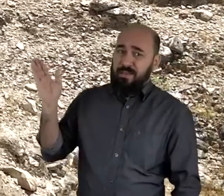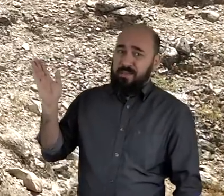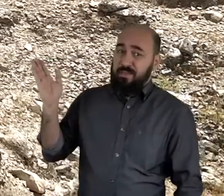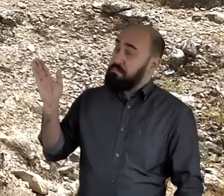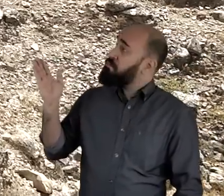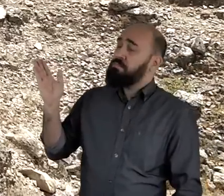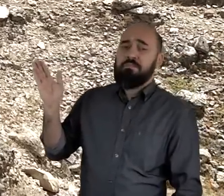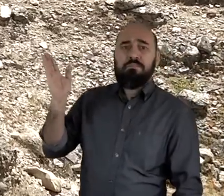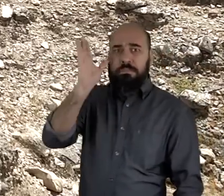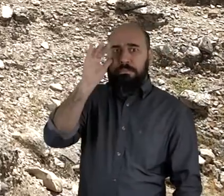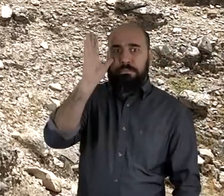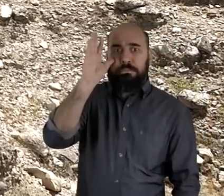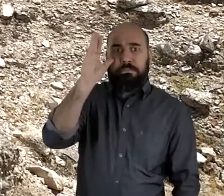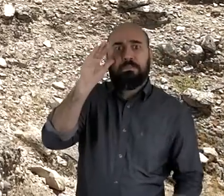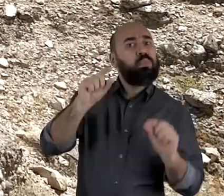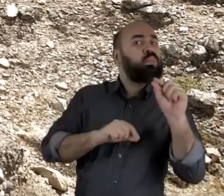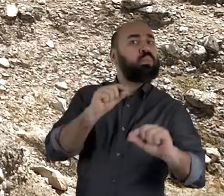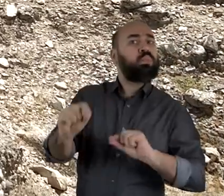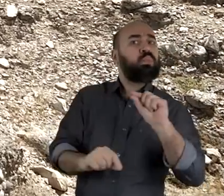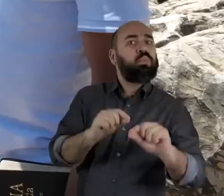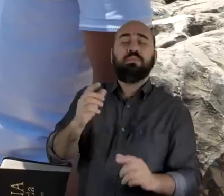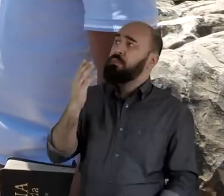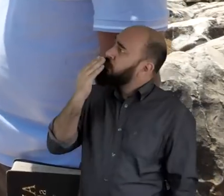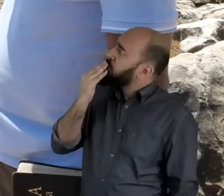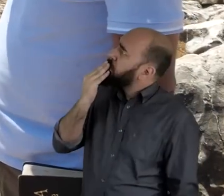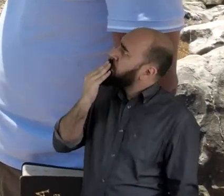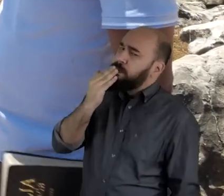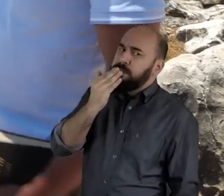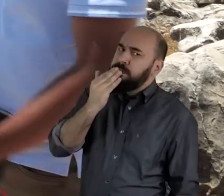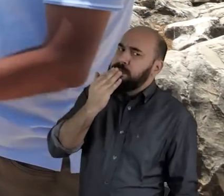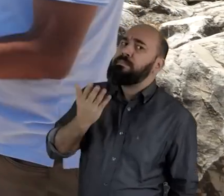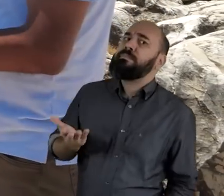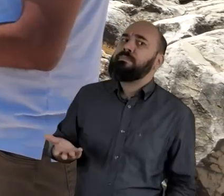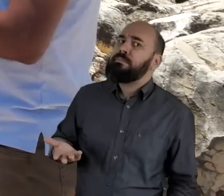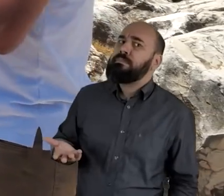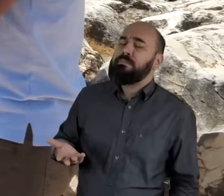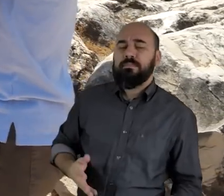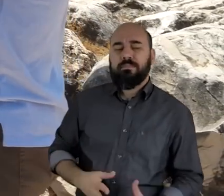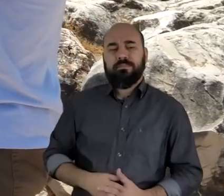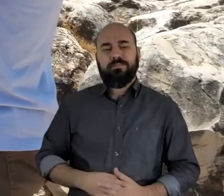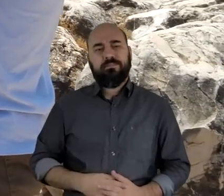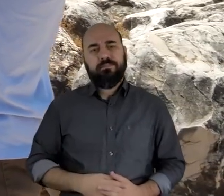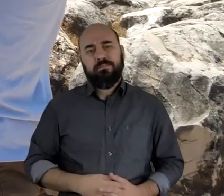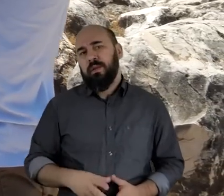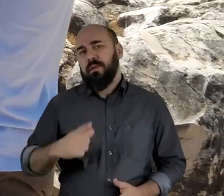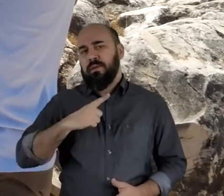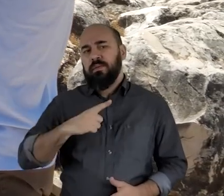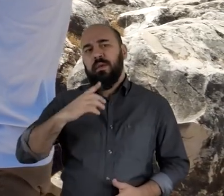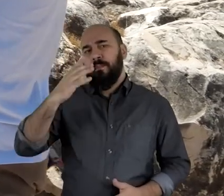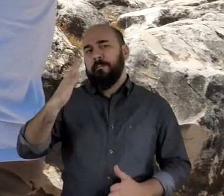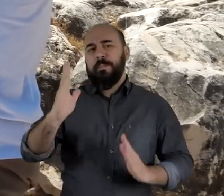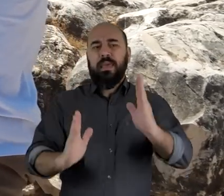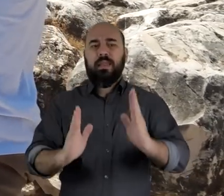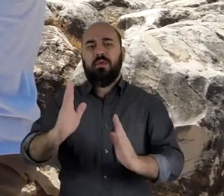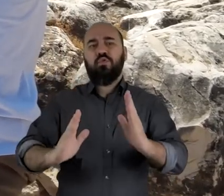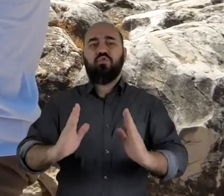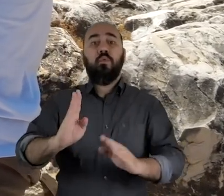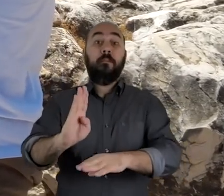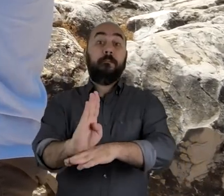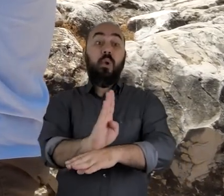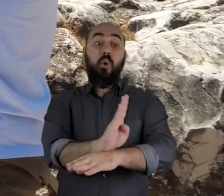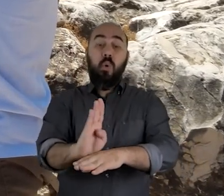eu sei que o pessoal de casa vai ficar curioso sobre ela também. E, aliás, vou aproveitar o ensejo, imaginando que tem alguma coisa aqui do período do